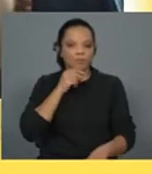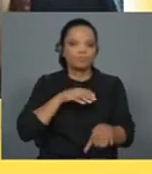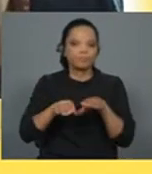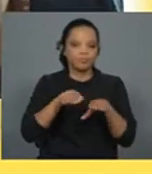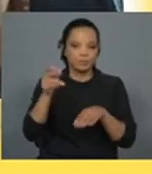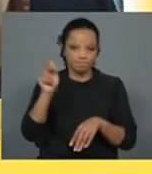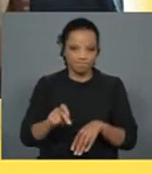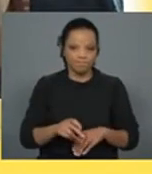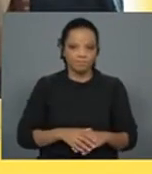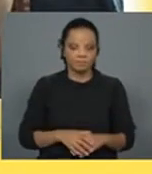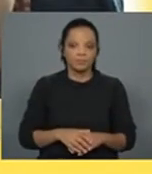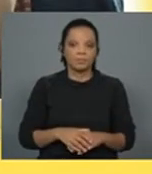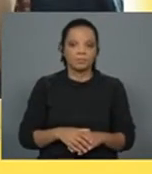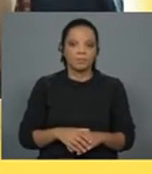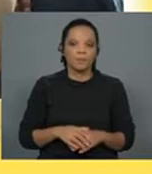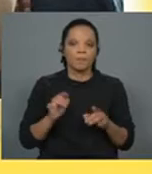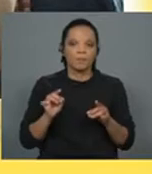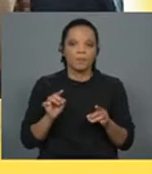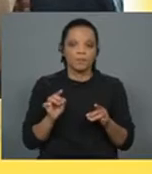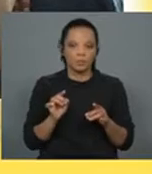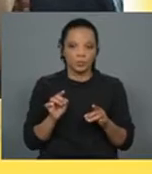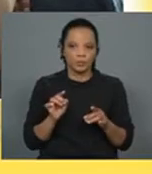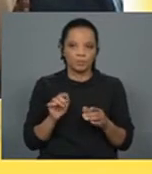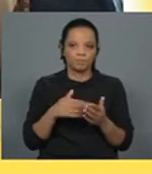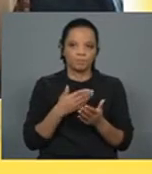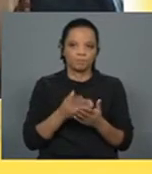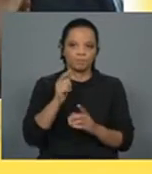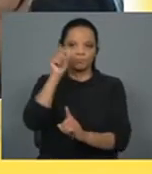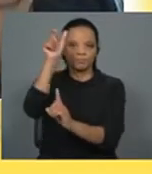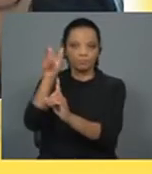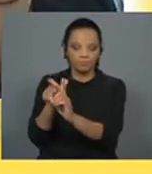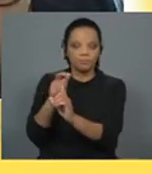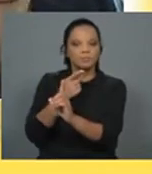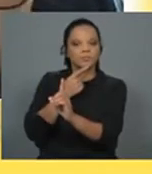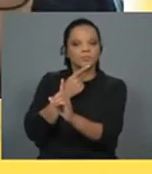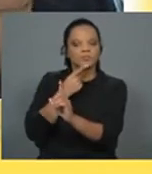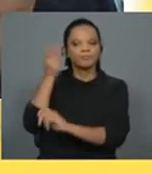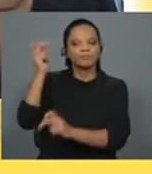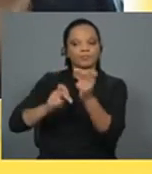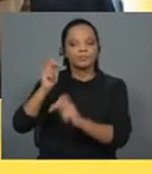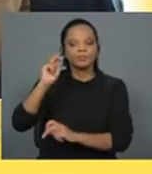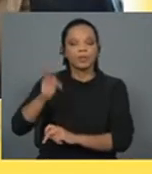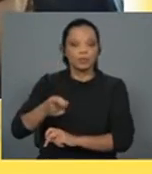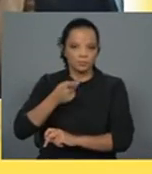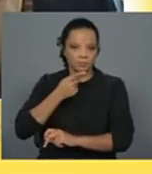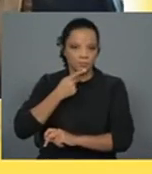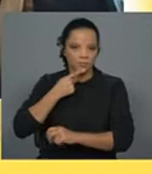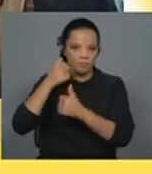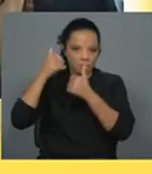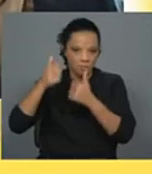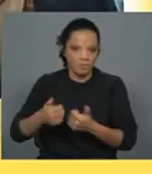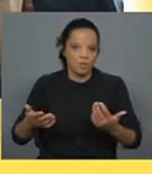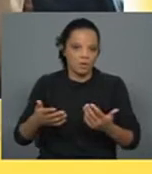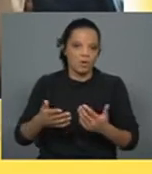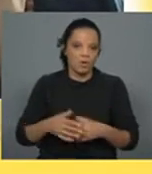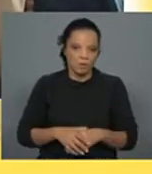E portanto isso talvez tenha contribuído para que o Frederico Machado tivesse percebido aquilo que se estava a passar, melhor do que qualquer